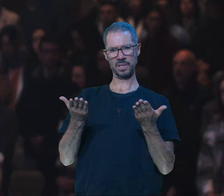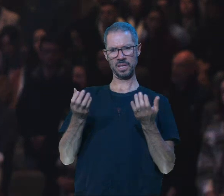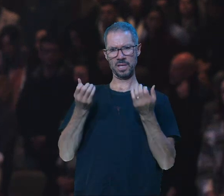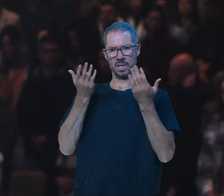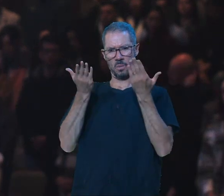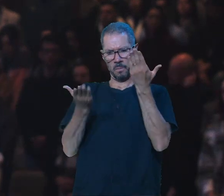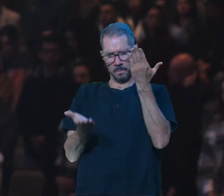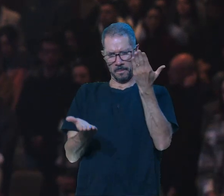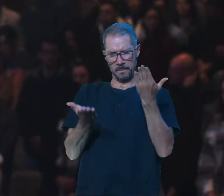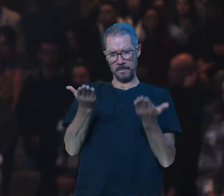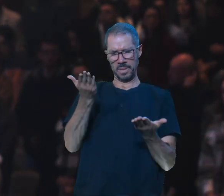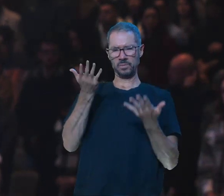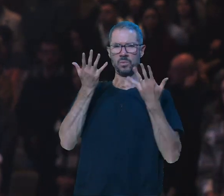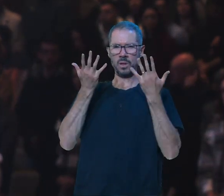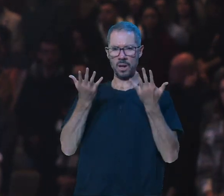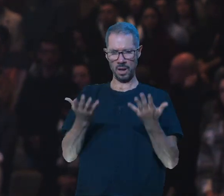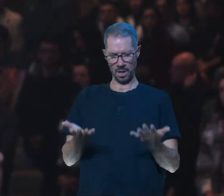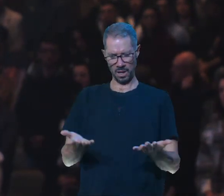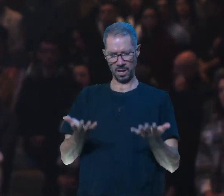ele é leve.